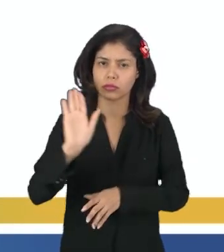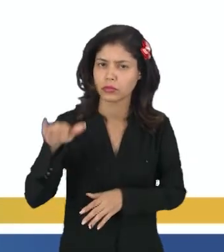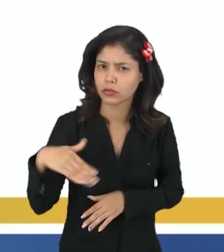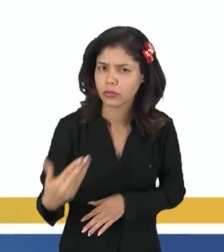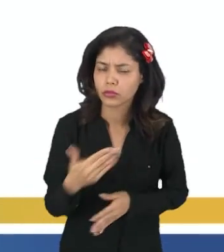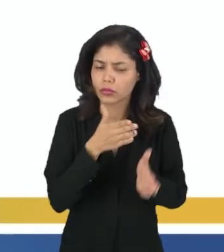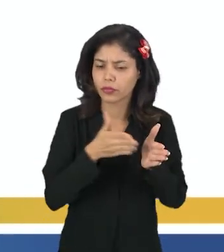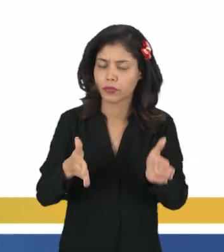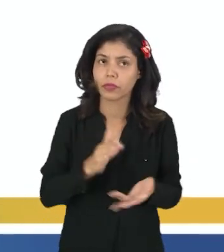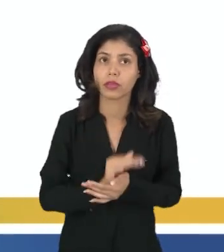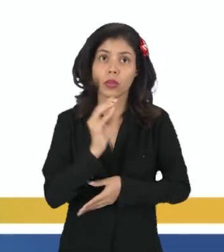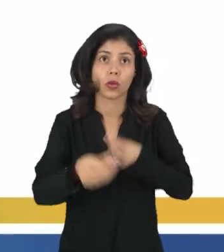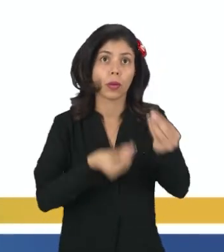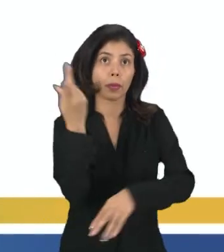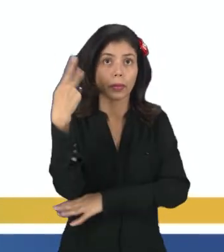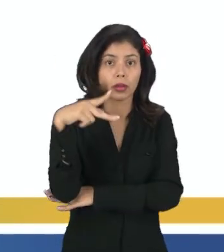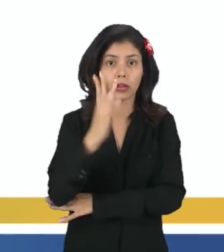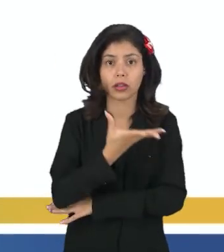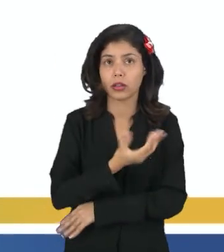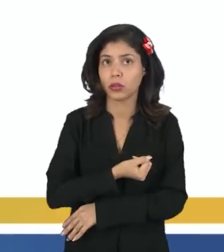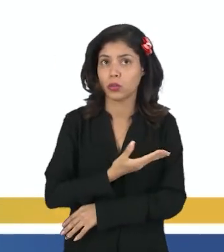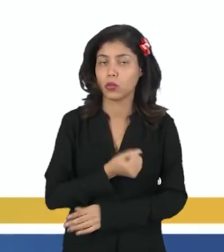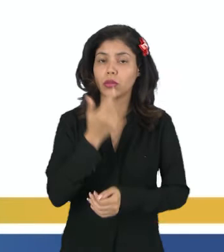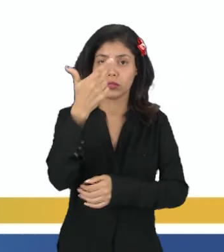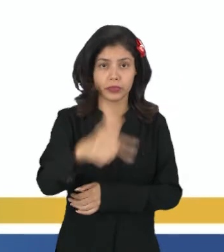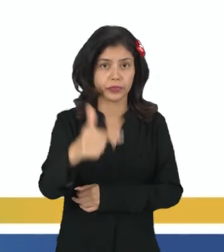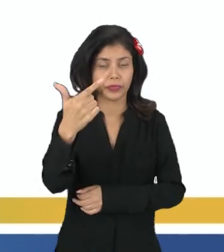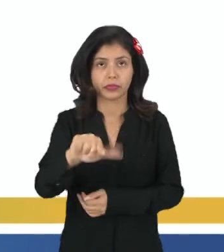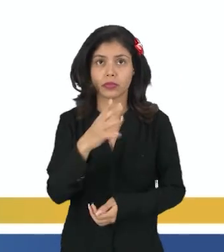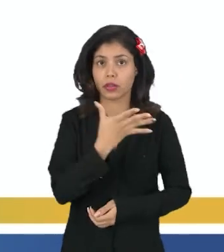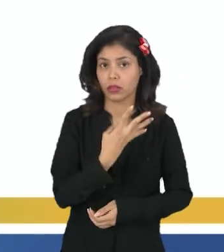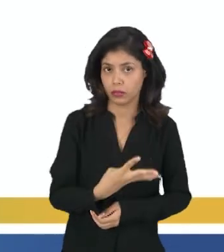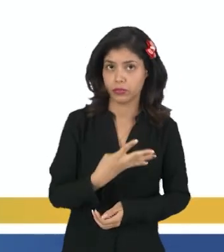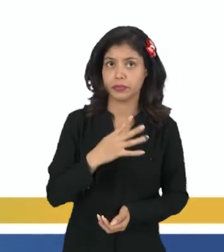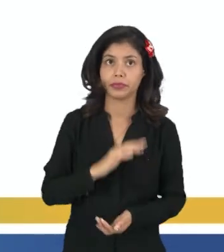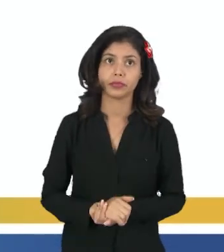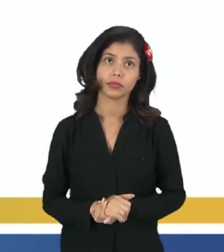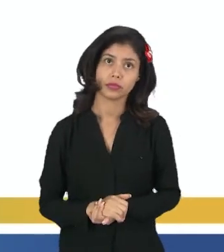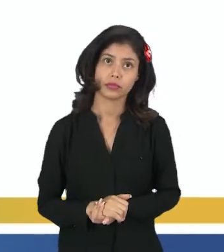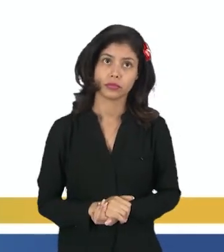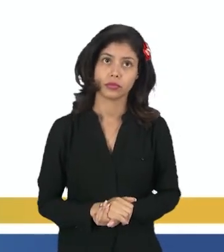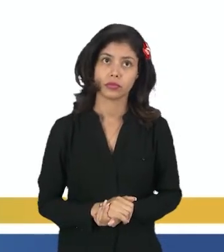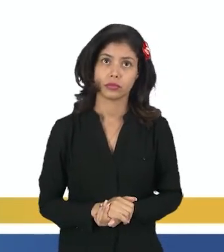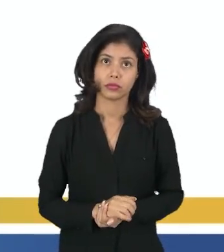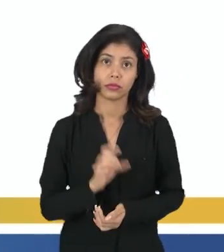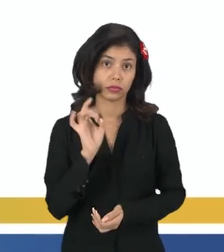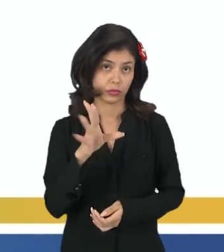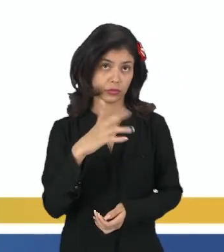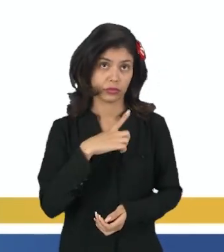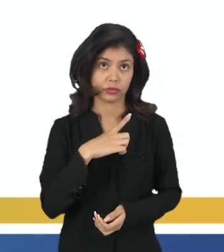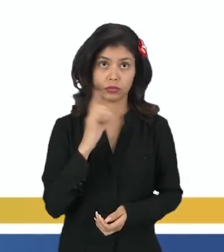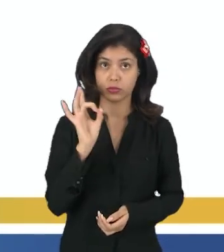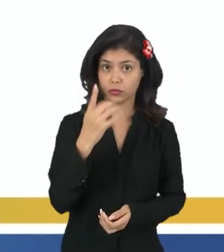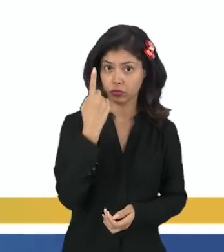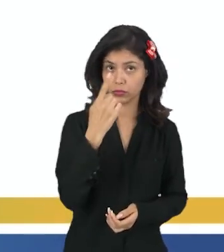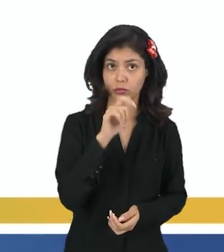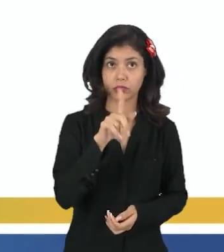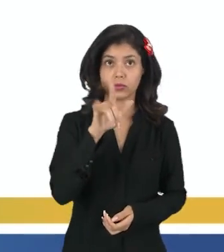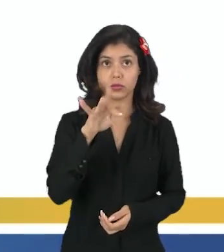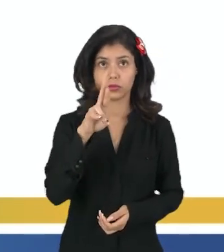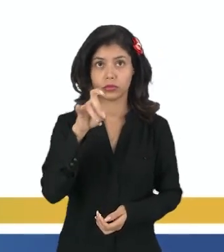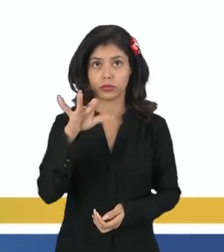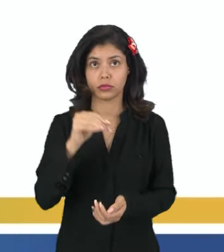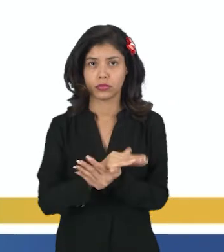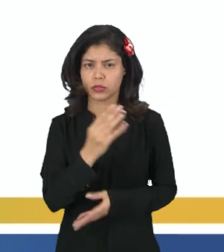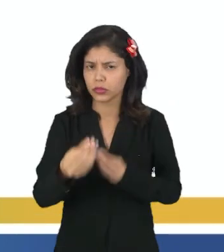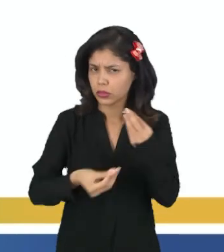Qual o próximo passo como período Ou seja a parte que repete é o número quatro né então nós temos aí somente um algarismo